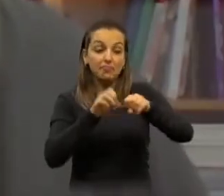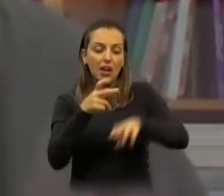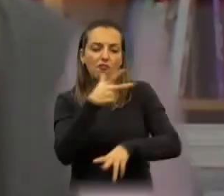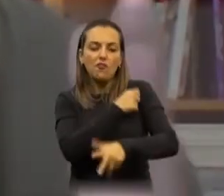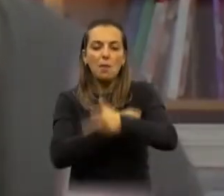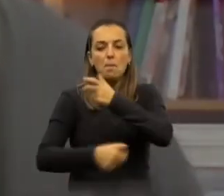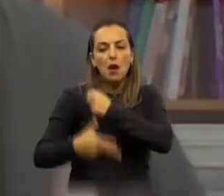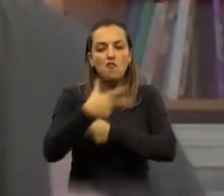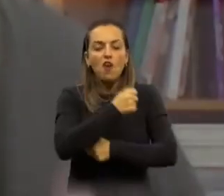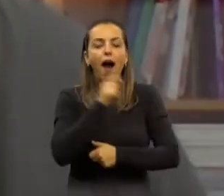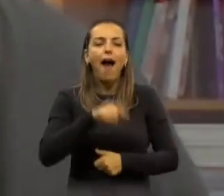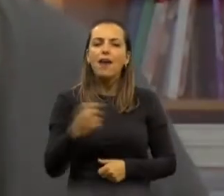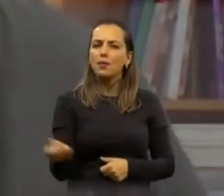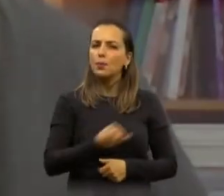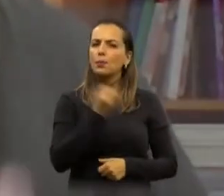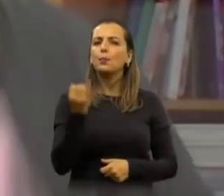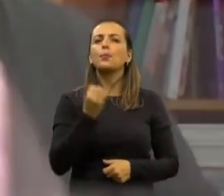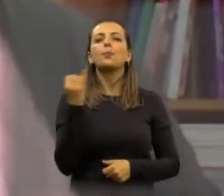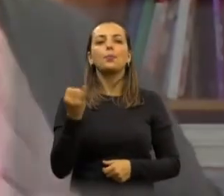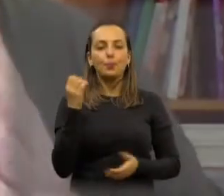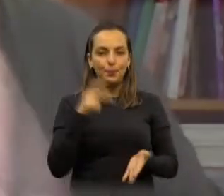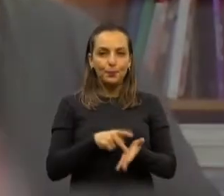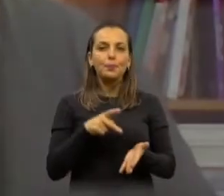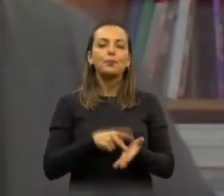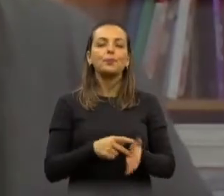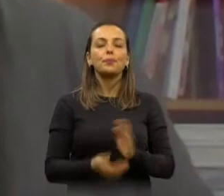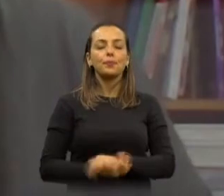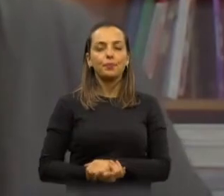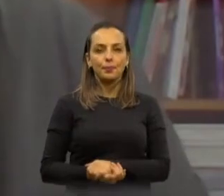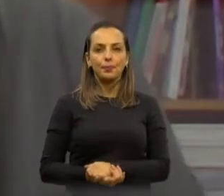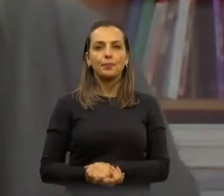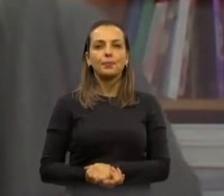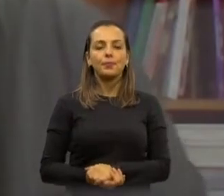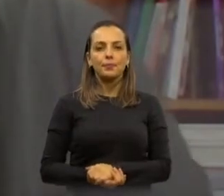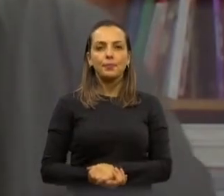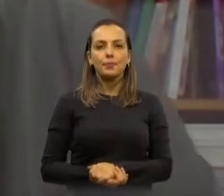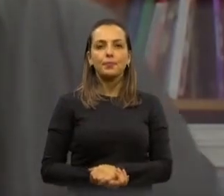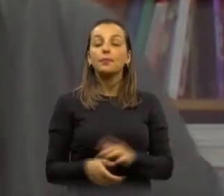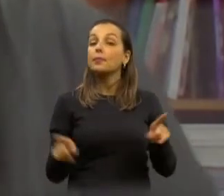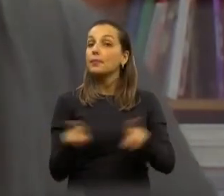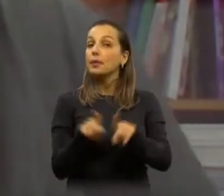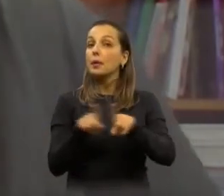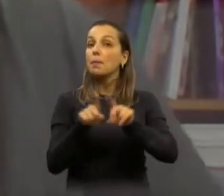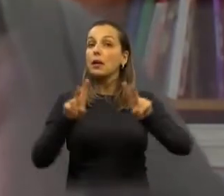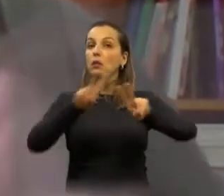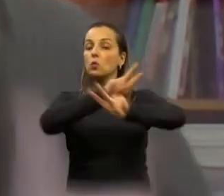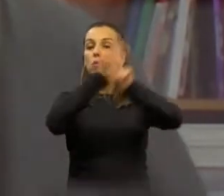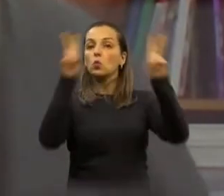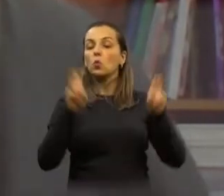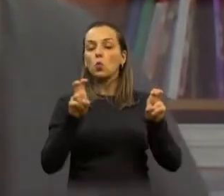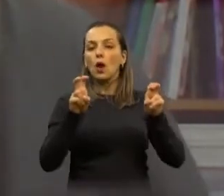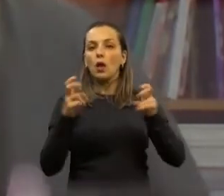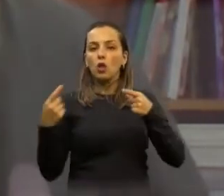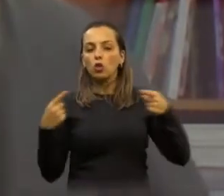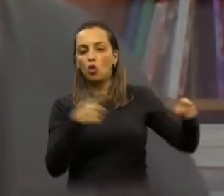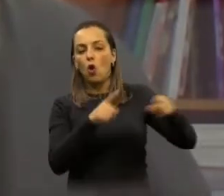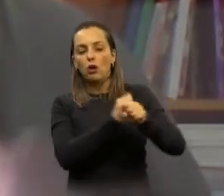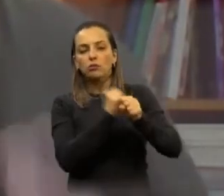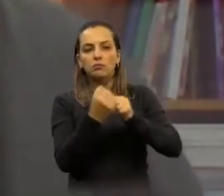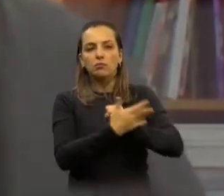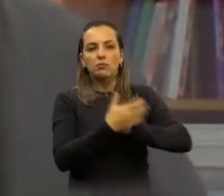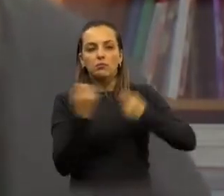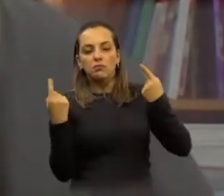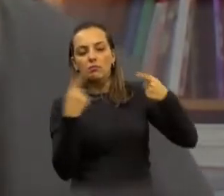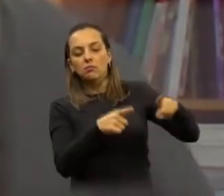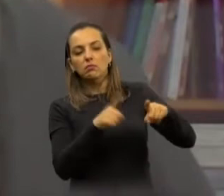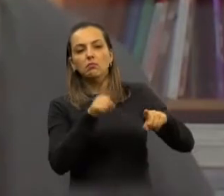tomando vacina. Isso é muito importante. Para continuar nessa questão contra a Covid-19,